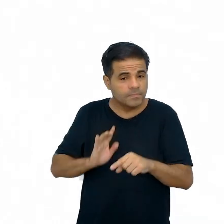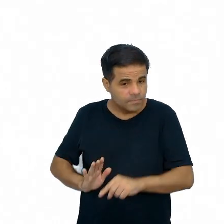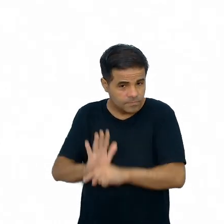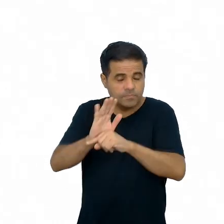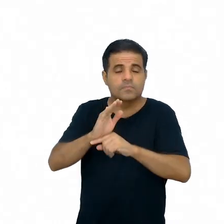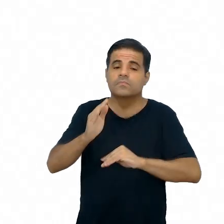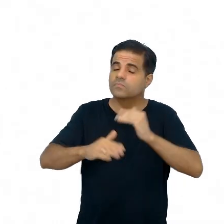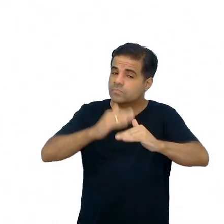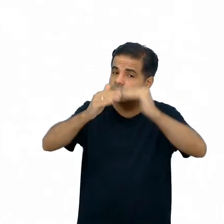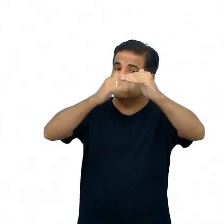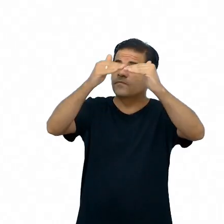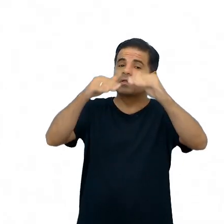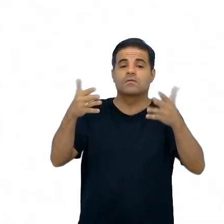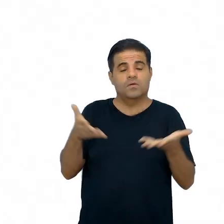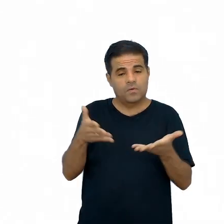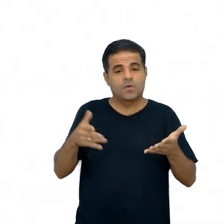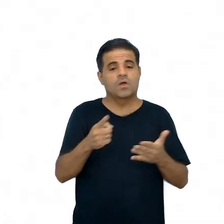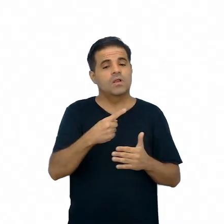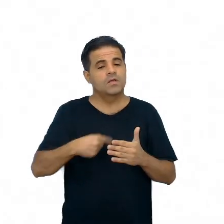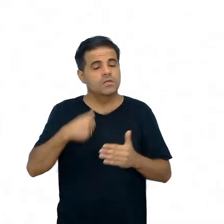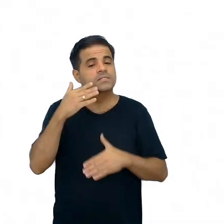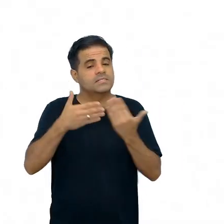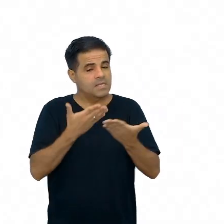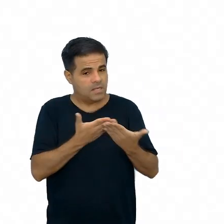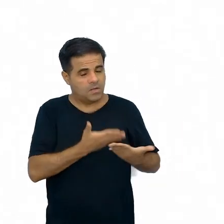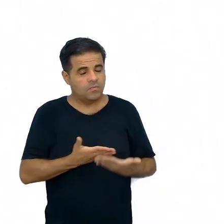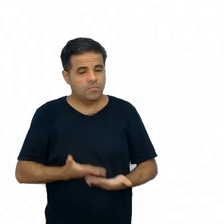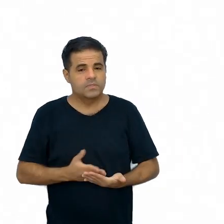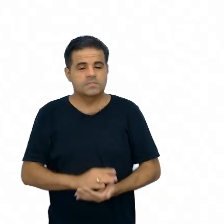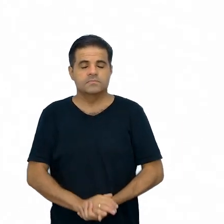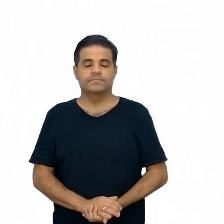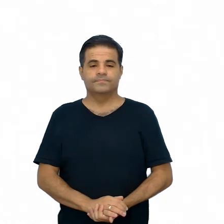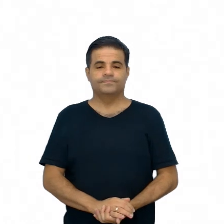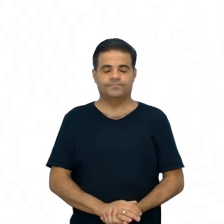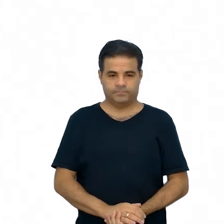estar desenvolvendo aí as nossas aulas.